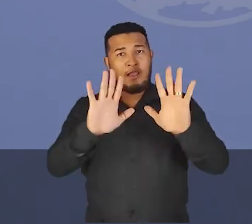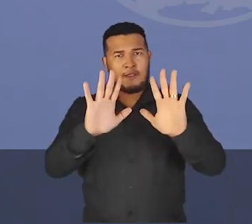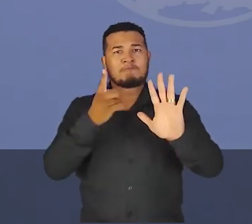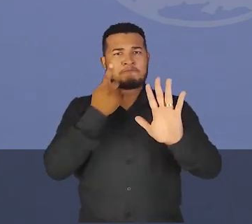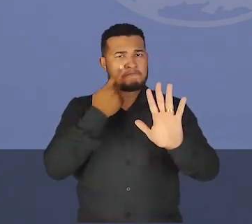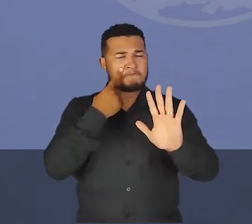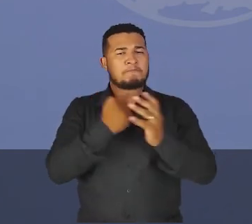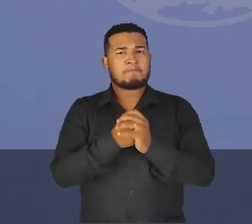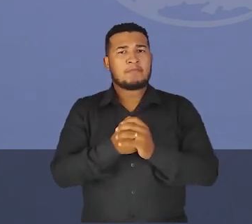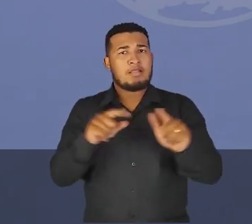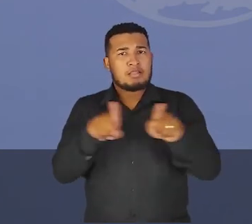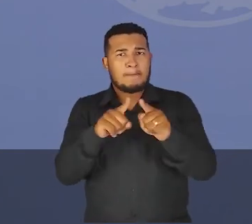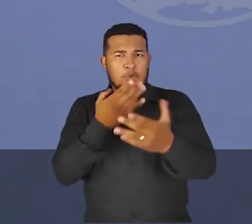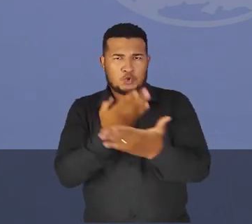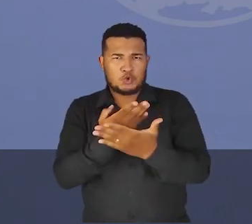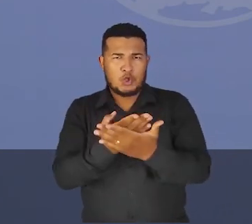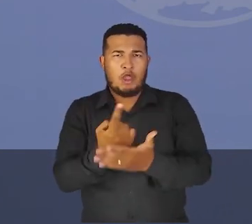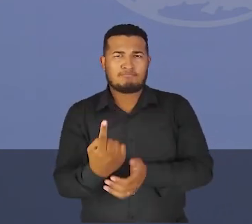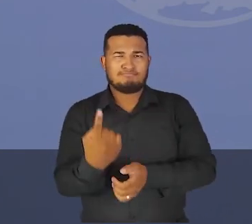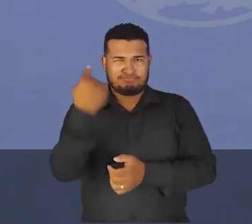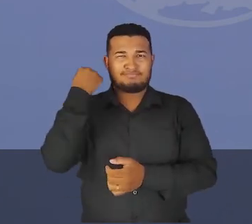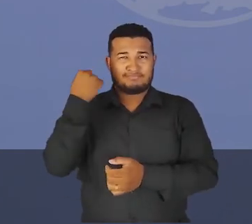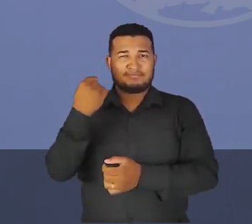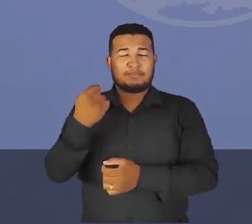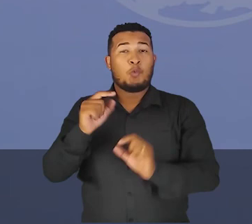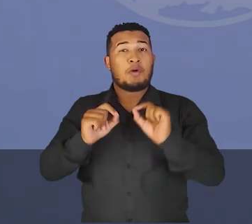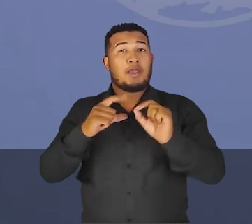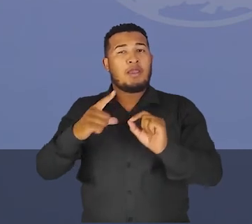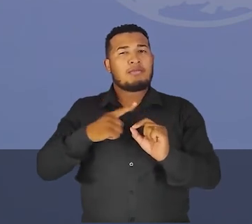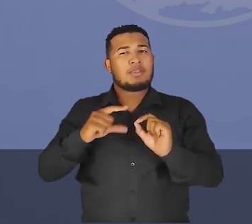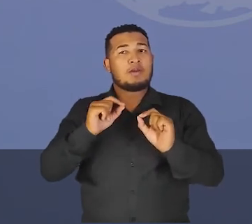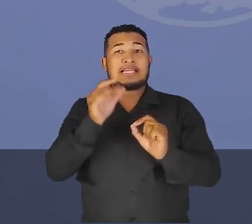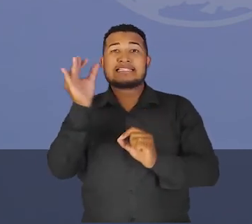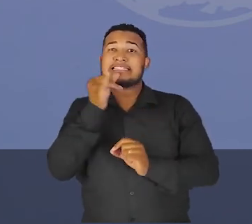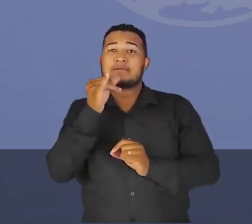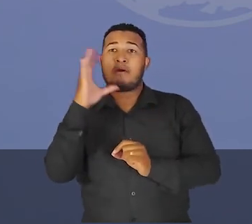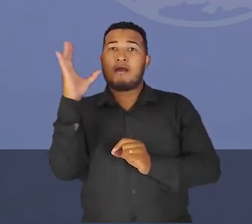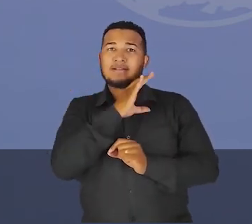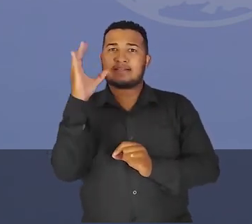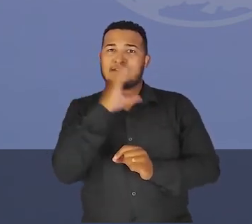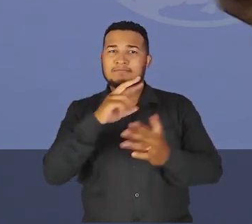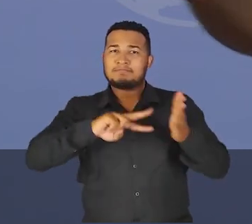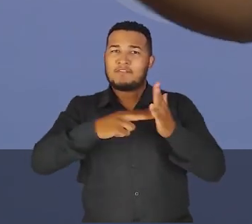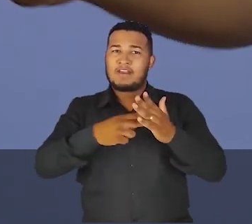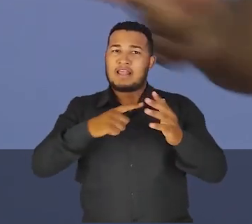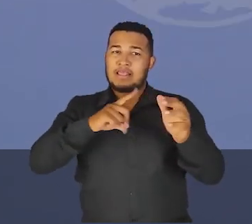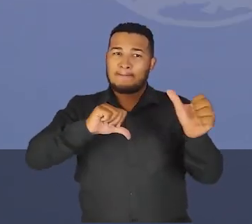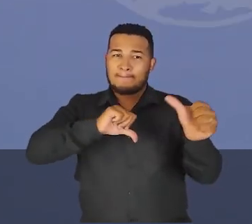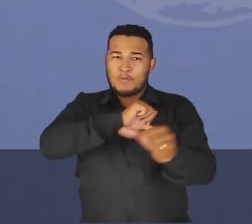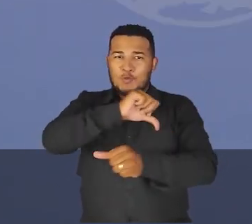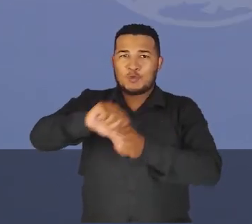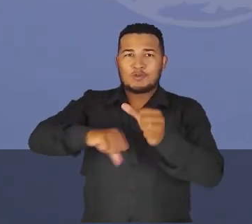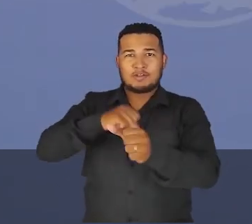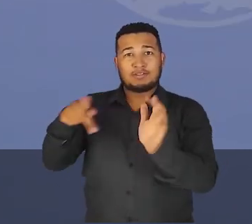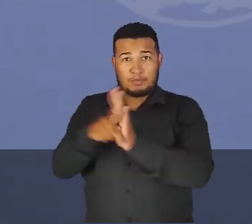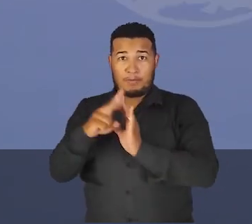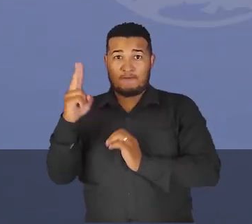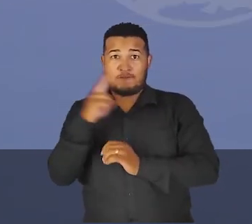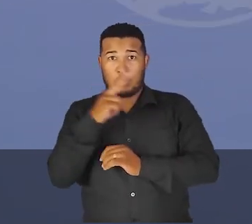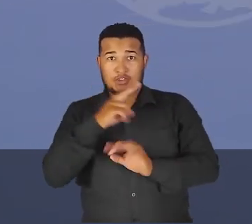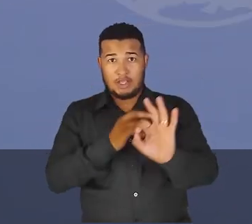Detalhe, estudamos também em aulas anteriores que quando existe uma aceleração, existe uma mudança de velocidade,